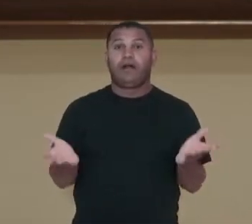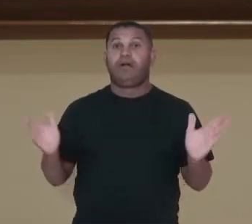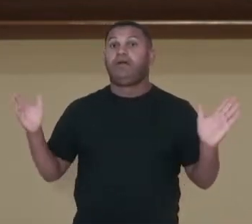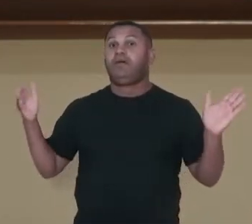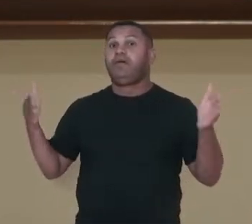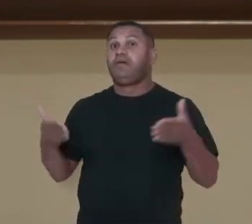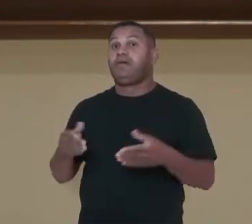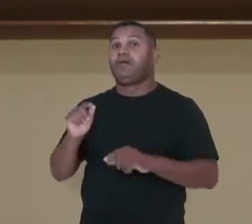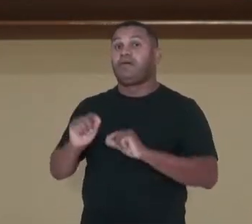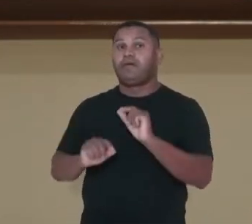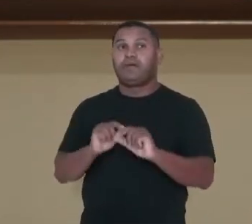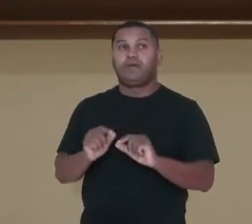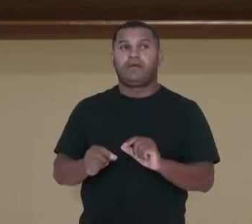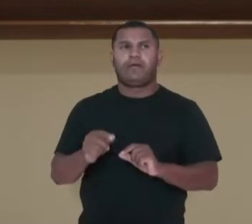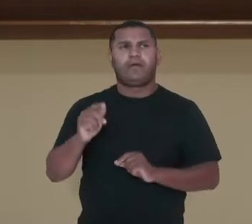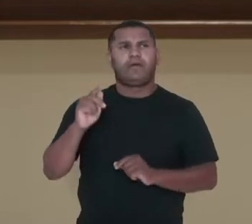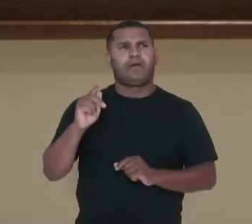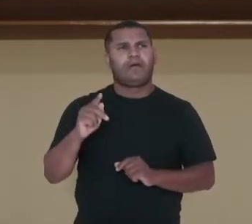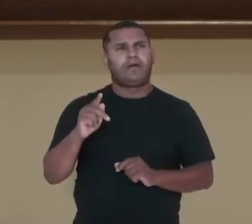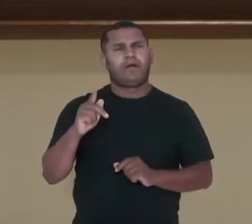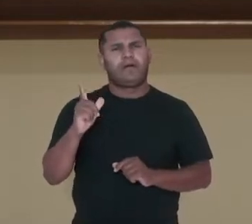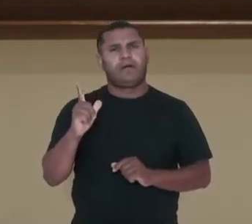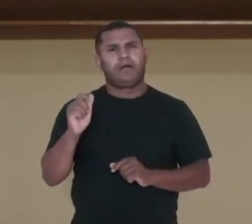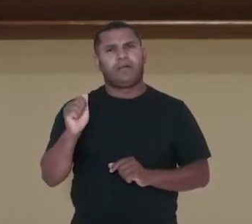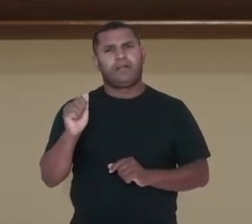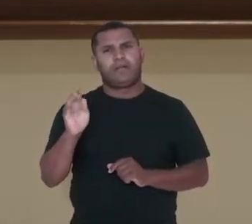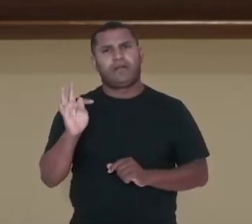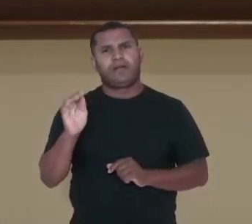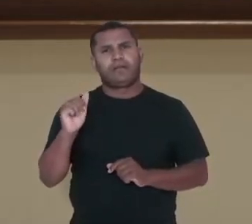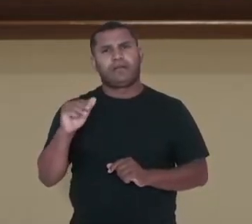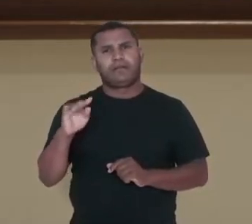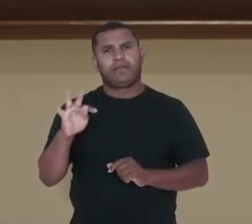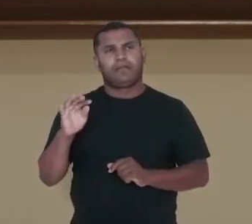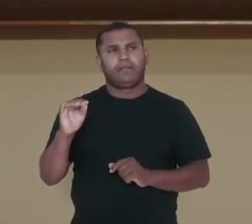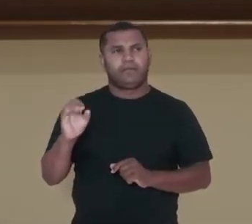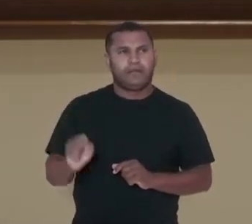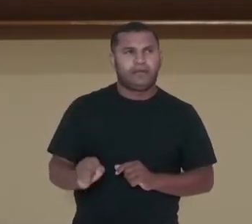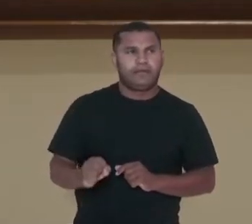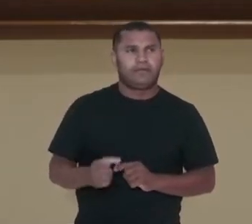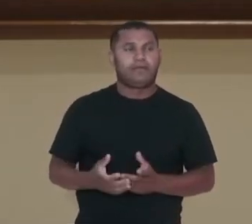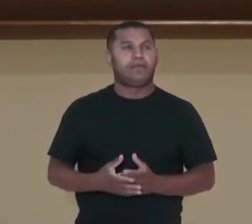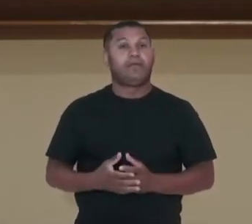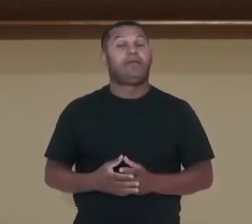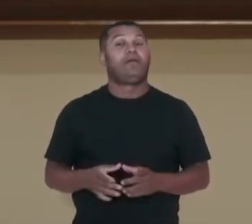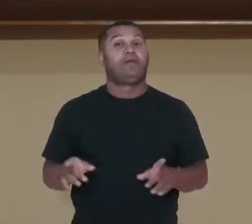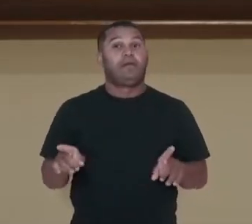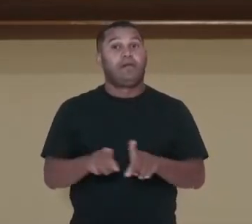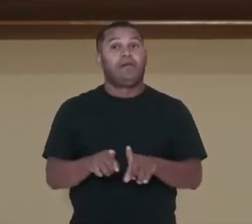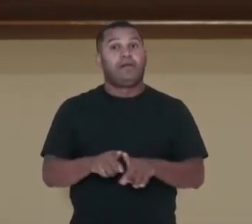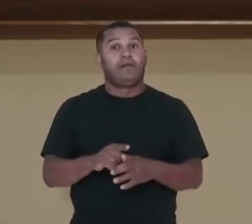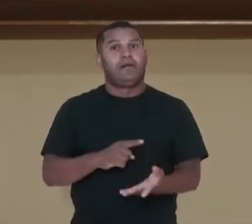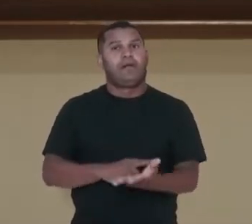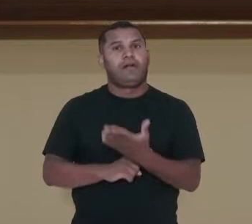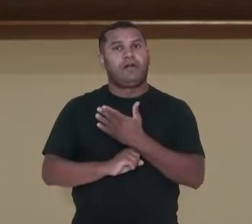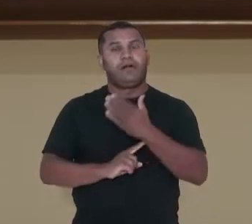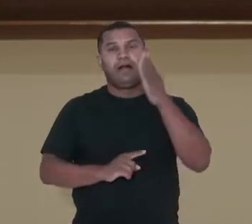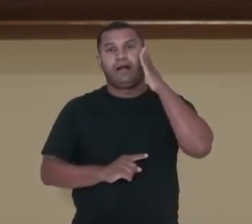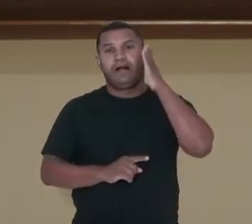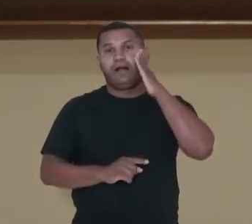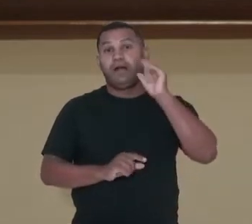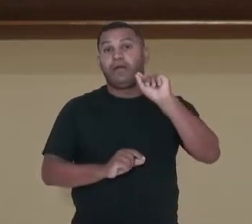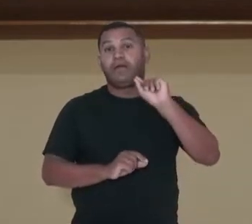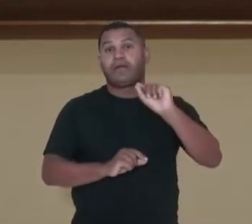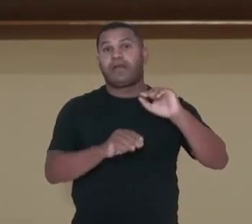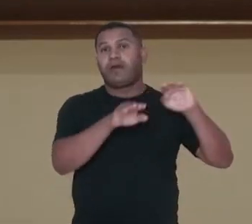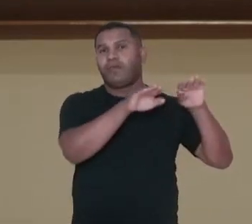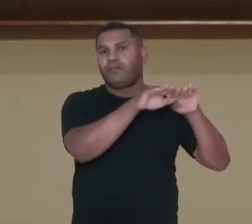os nemateumintos. É o assunto desta aula que nós vamos tratar hoje no nivelamento. E quando eu